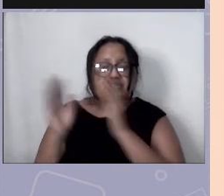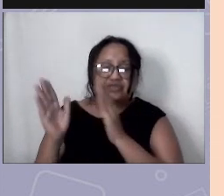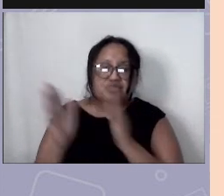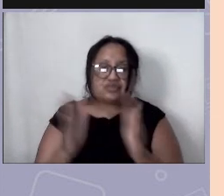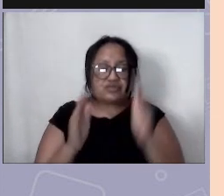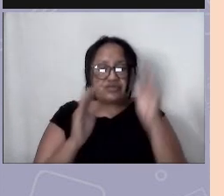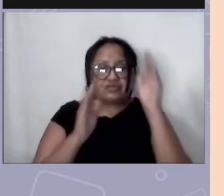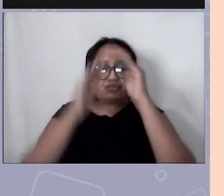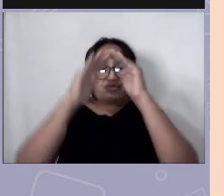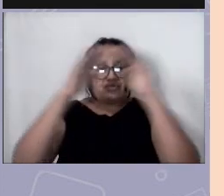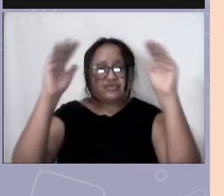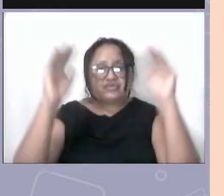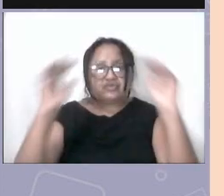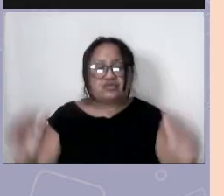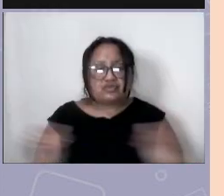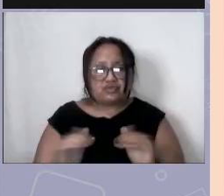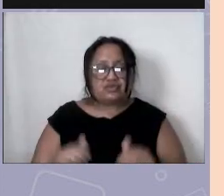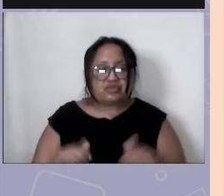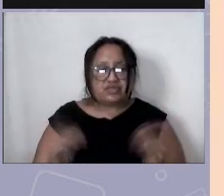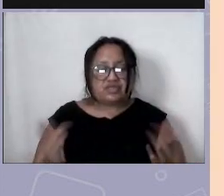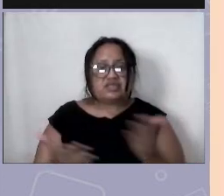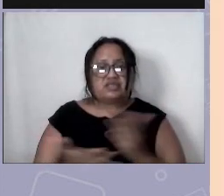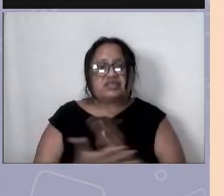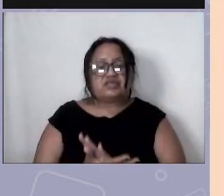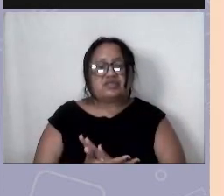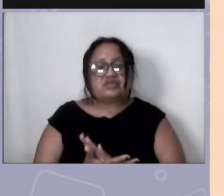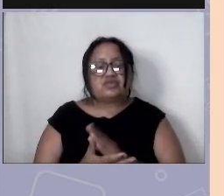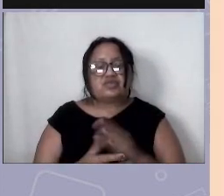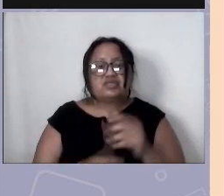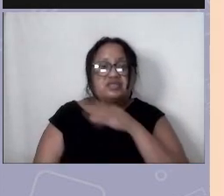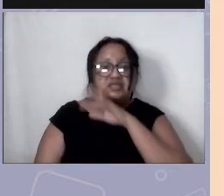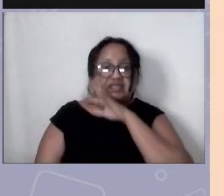plasmática das células animais lembra disso ok